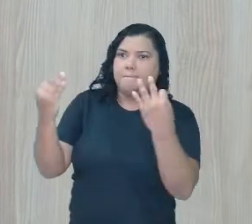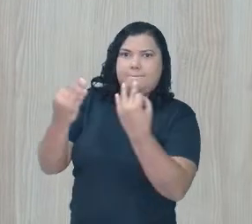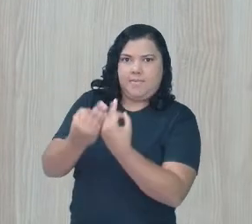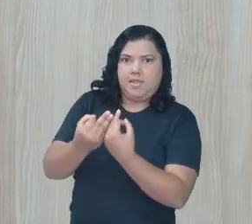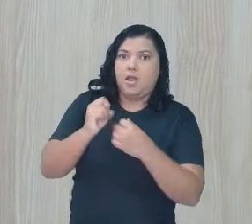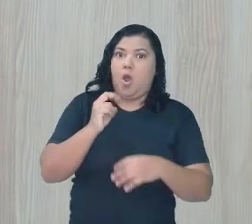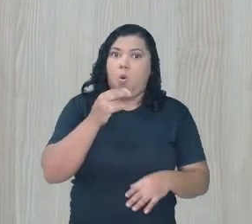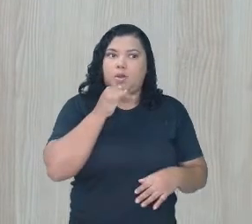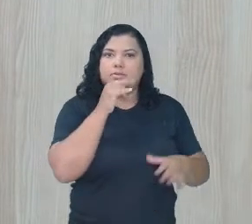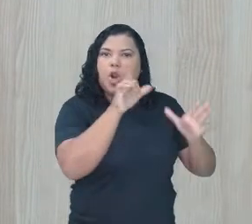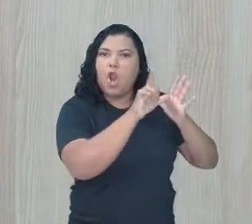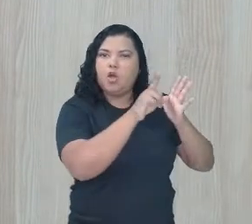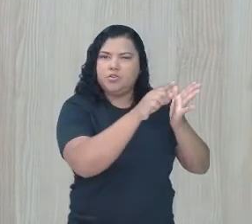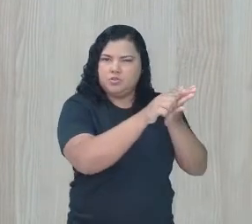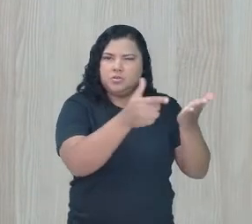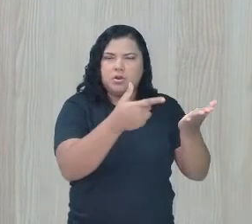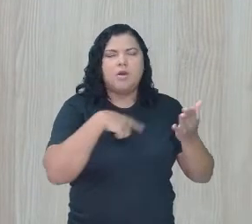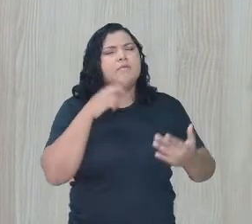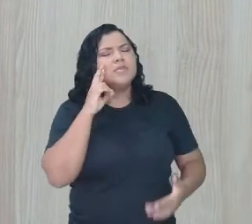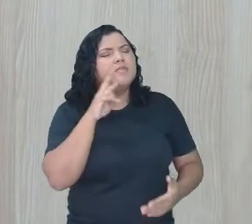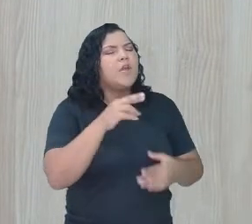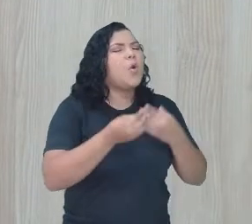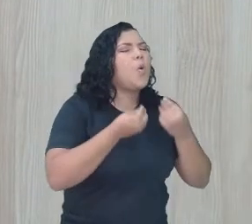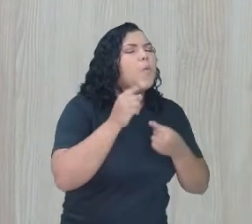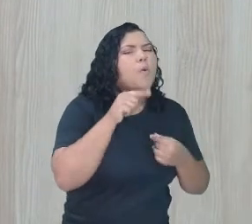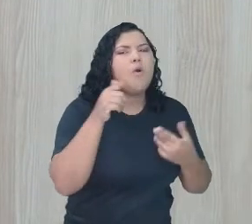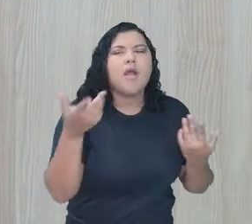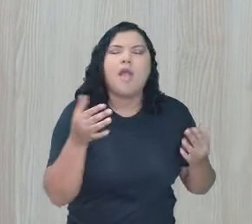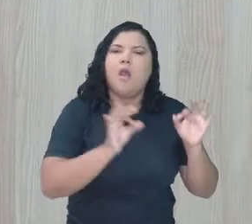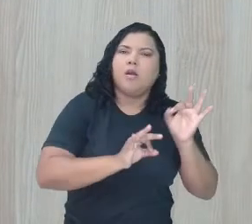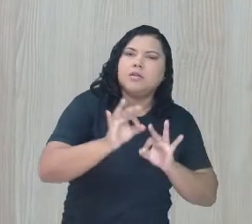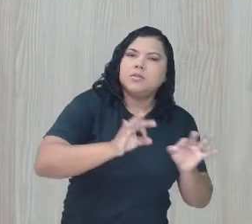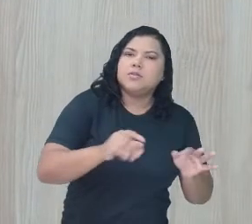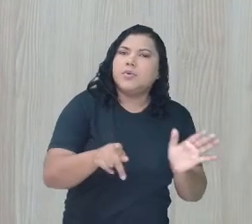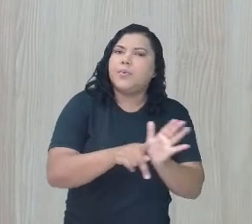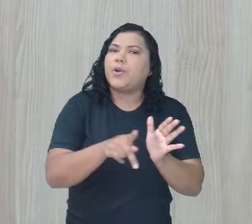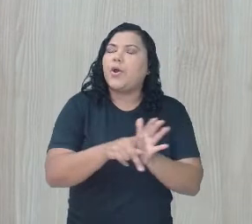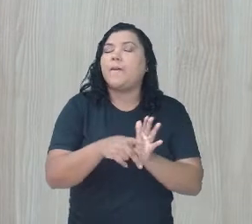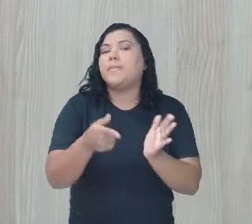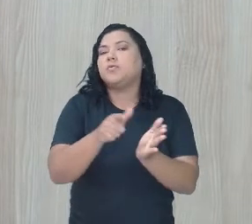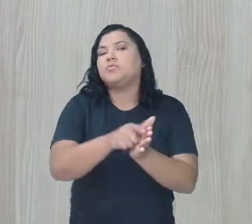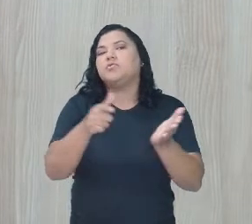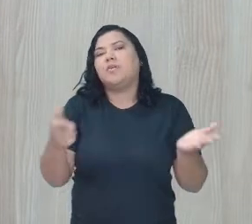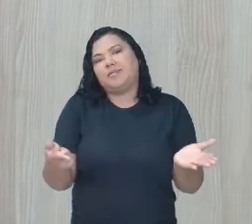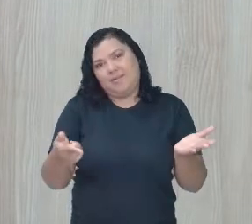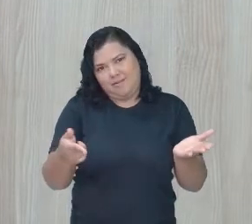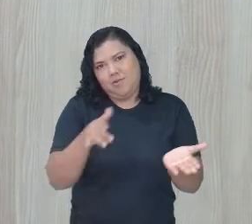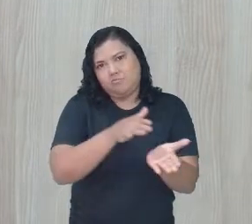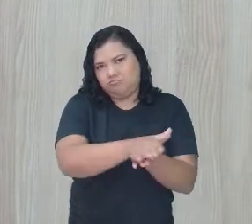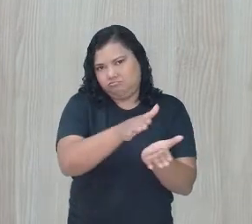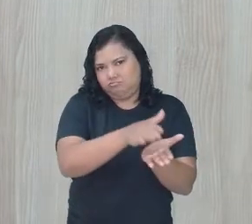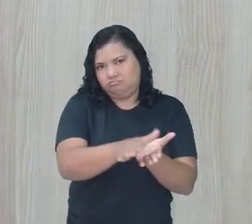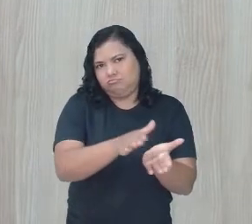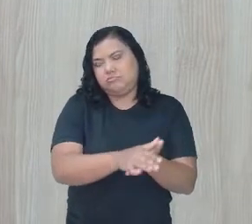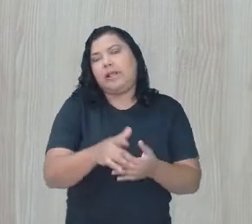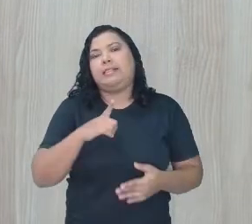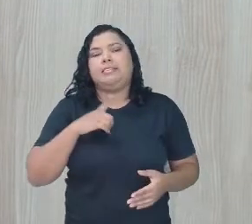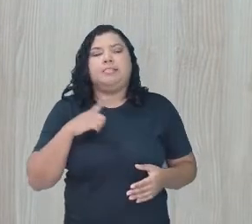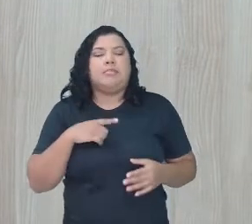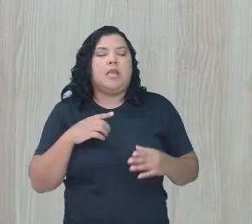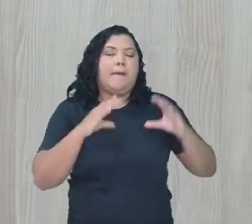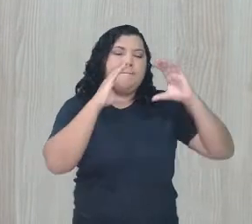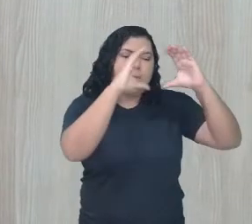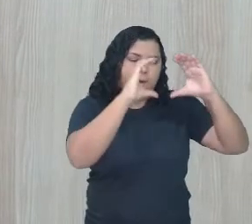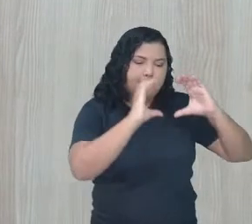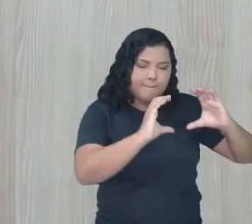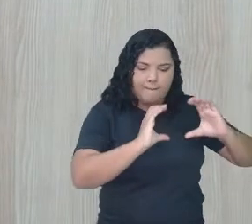repente passar numa banca de jornal, ver como é que funciona, para ver como é que funciona a organização do jornal impresso, né? Tem uma seção de classificados, tem a